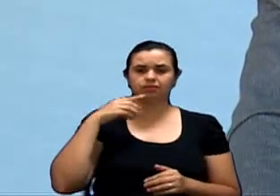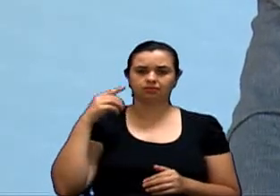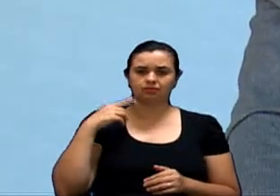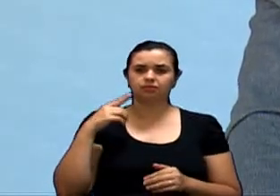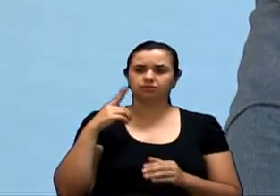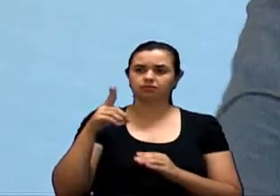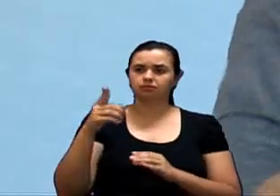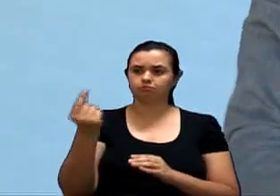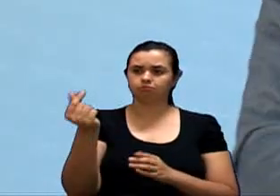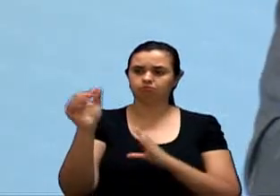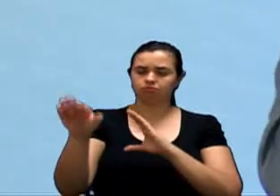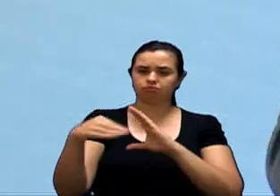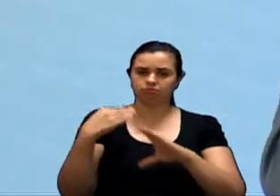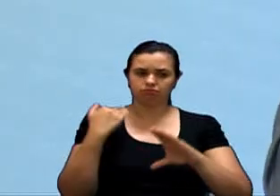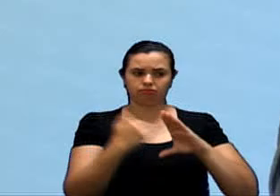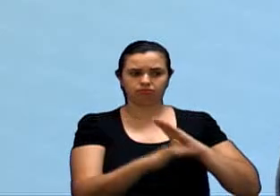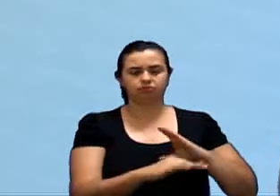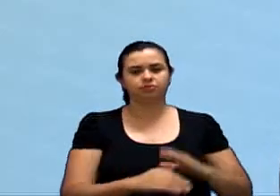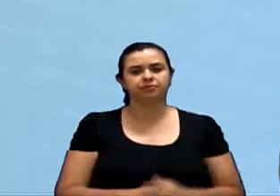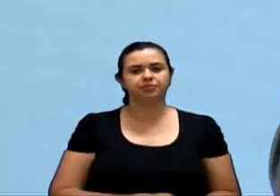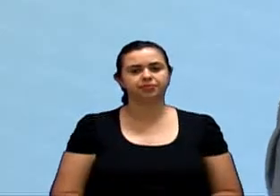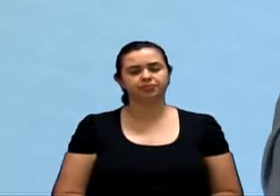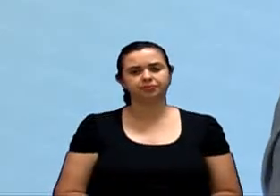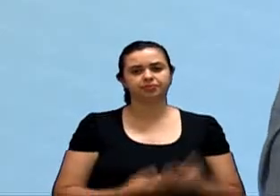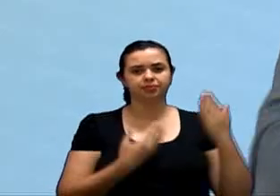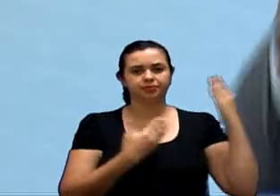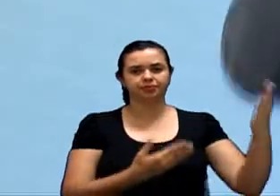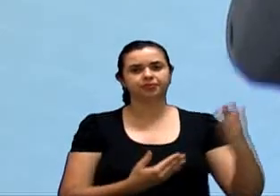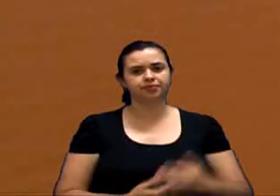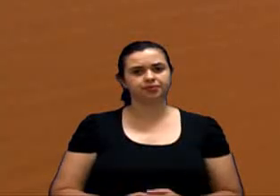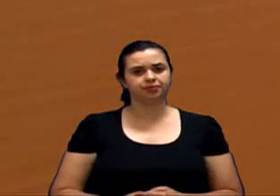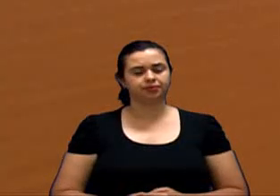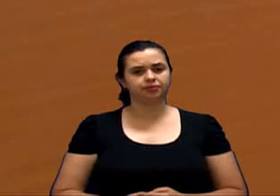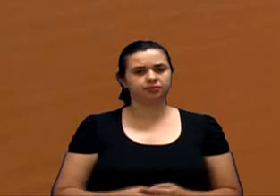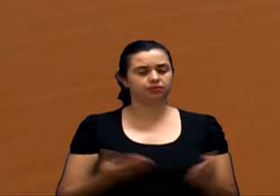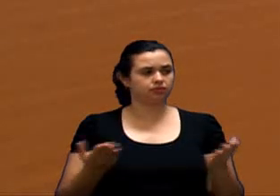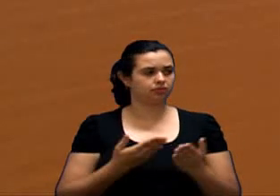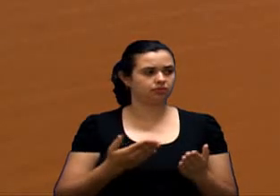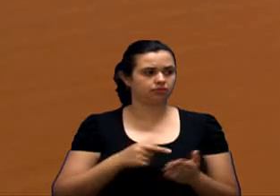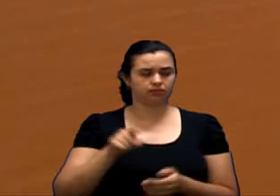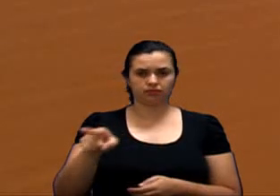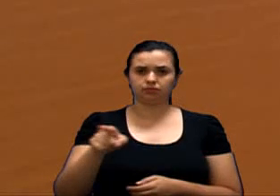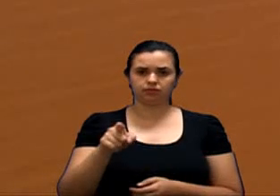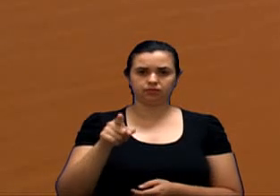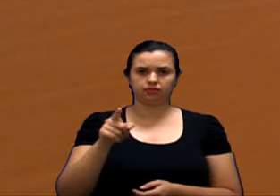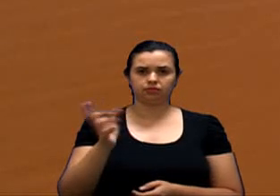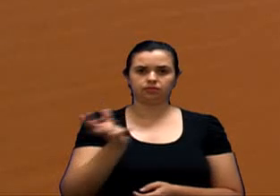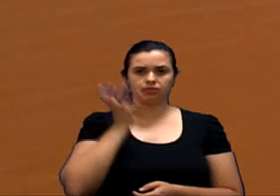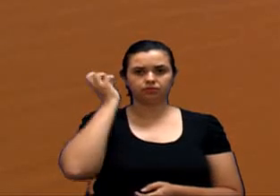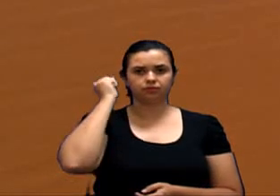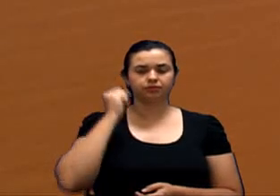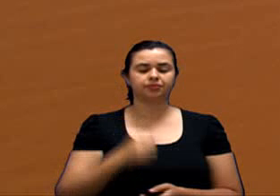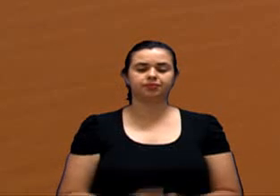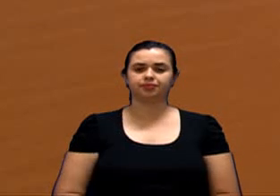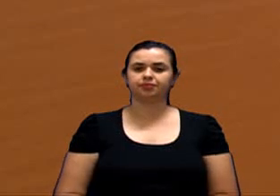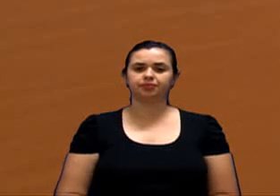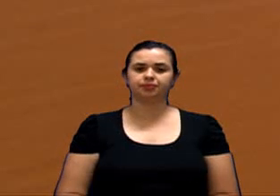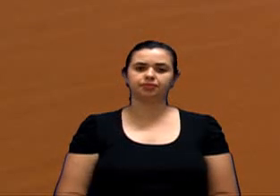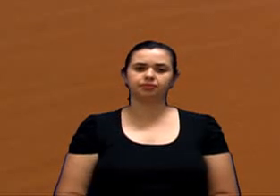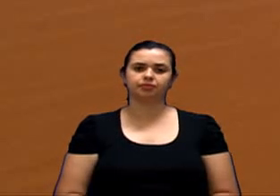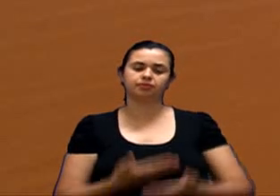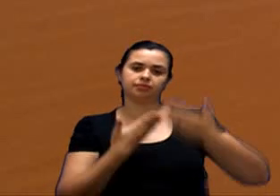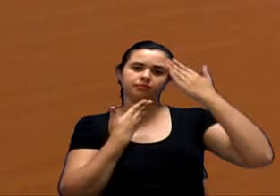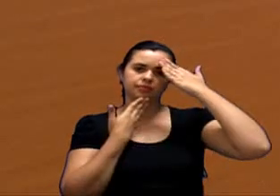necessite, tá bom? Obrigado, senhor presidente. Dou a parte, eu vou conceder a parte para a vereadora Fernanda.